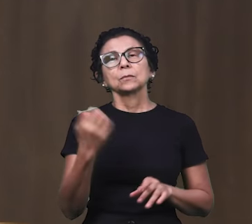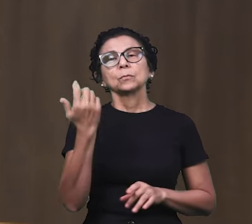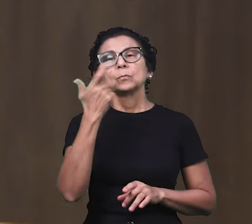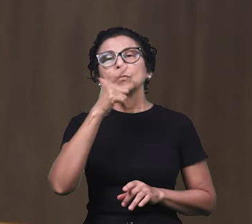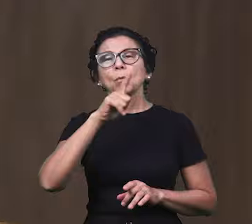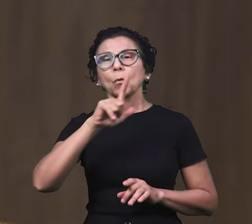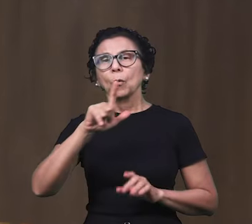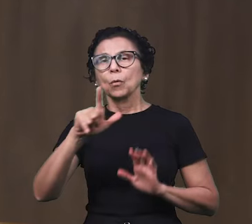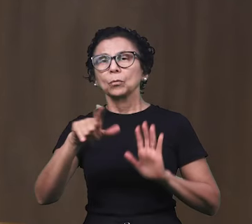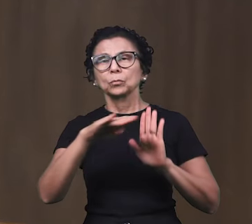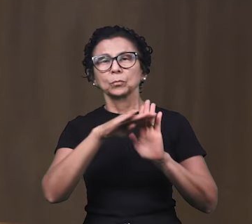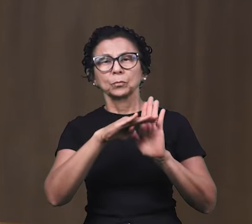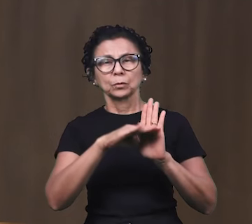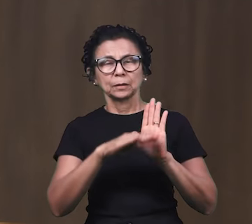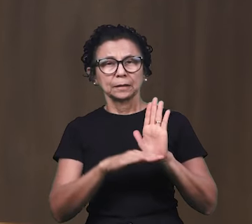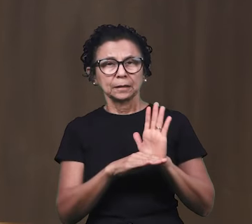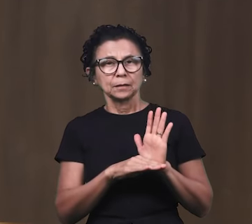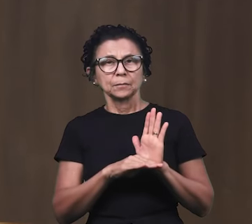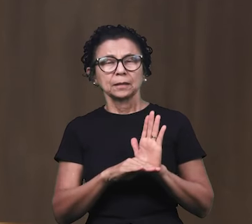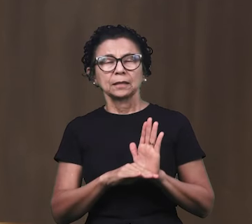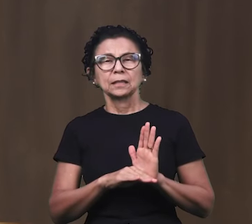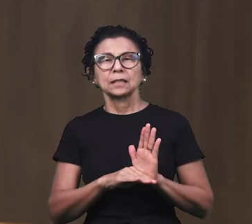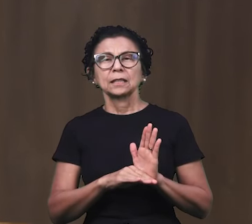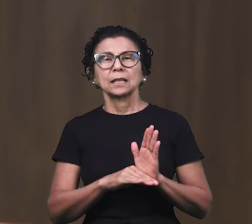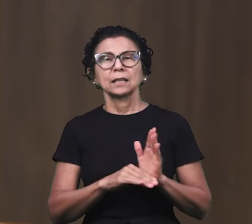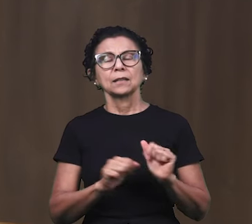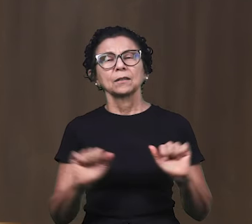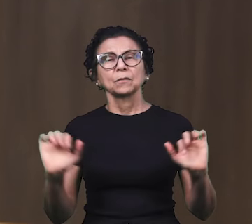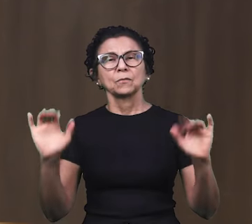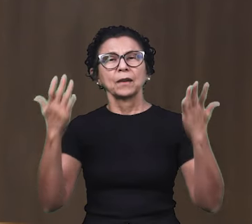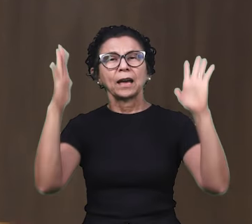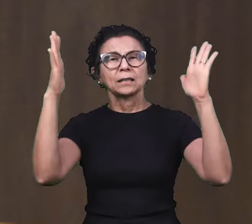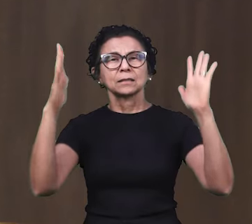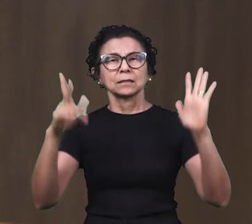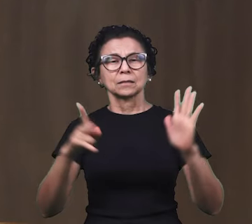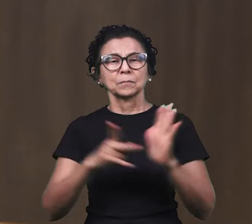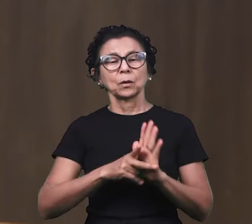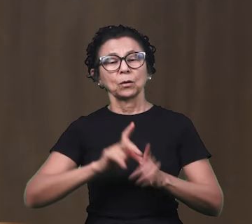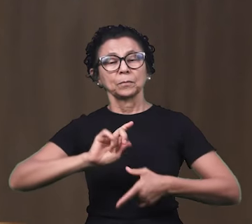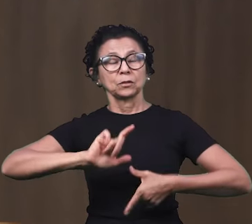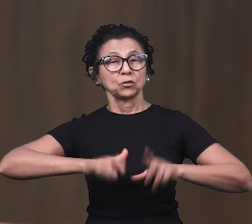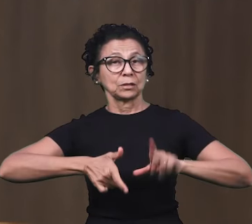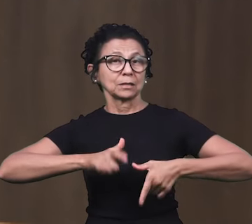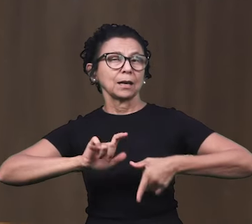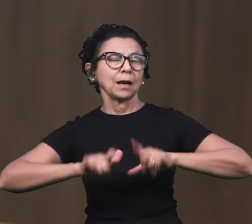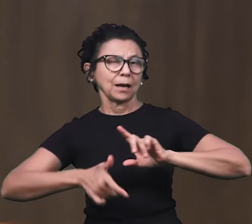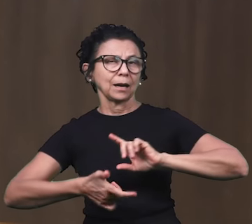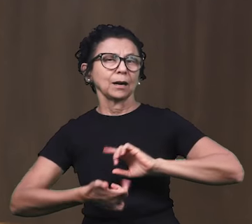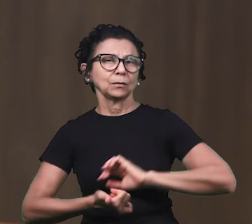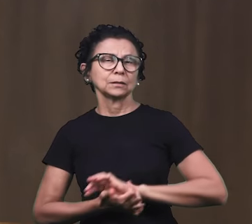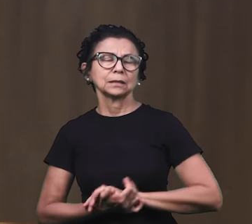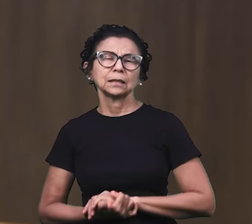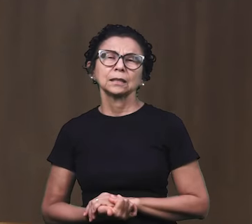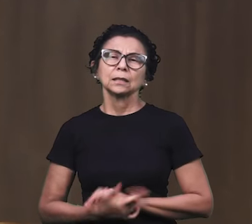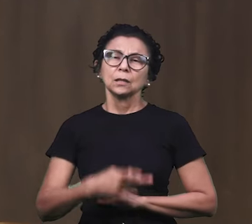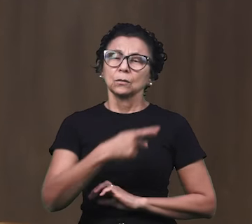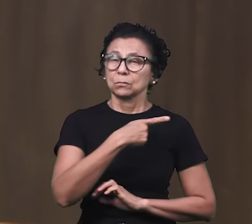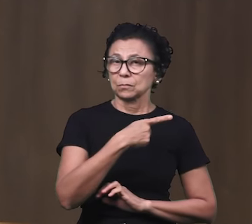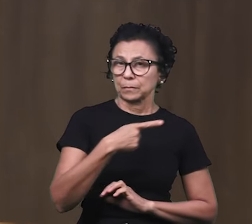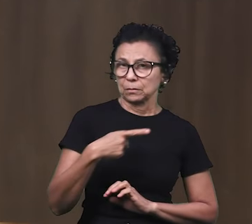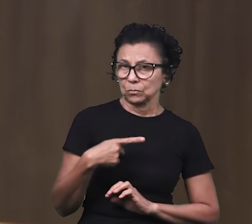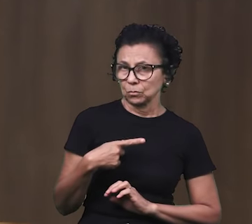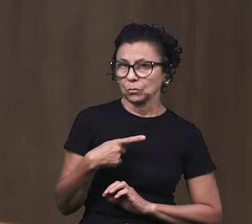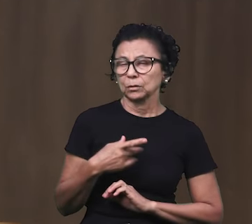As Festas de Israel. E lá neste programa, os pastores, de uma forma bem detalhada,